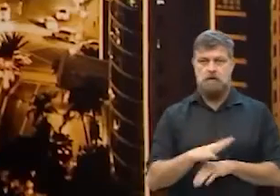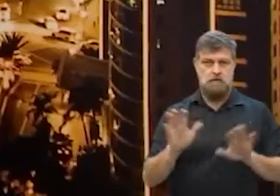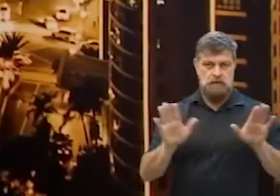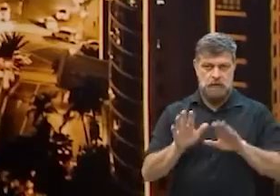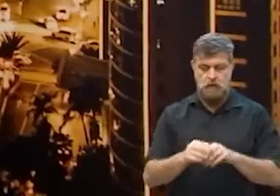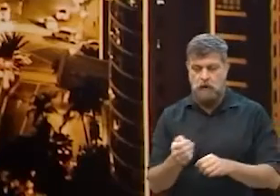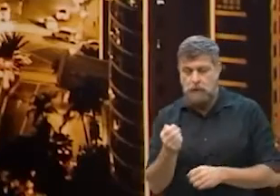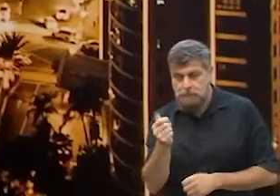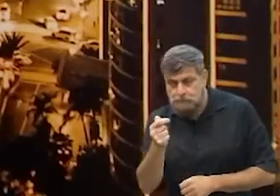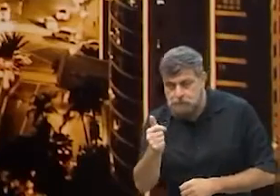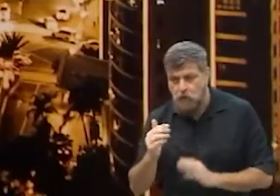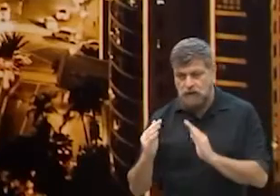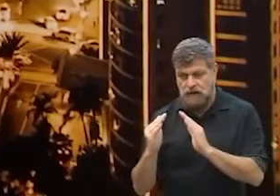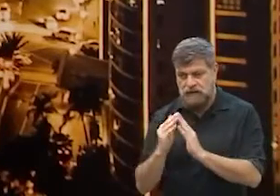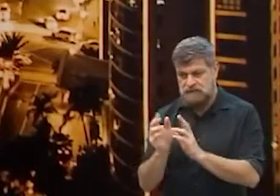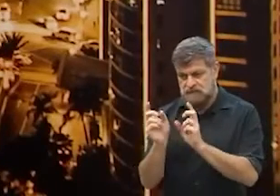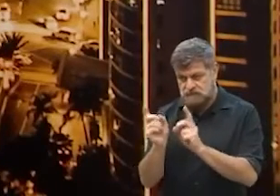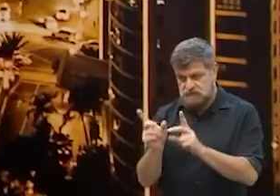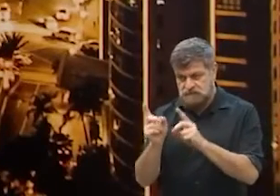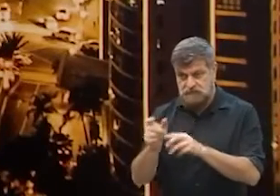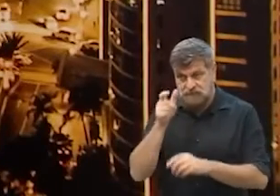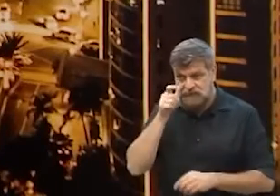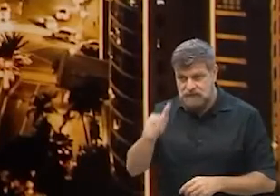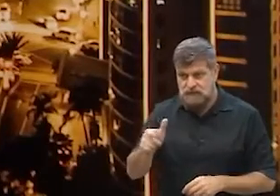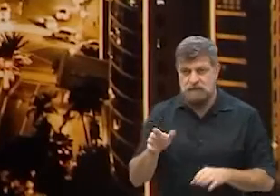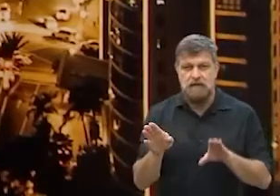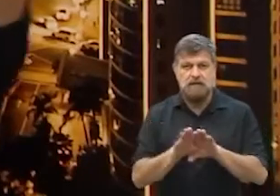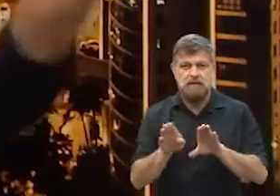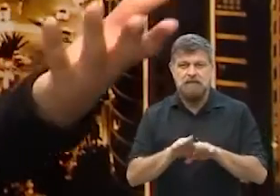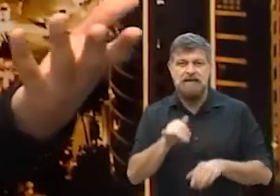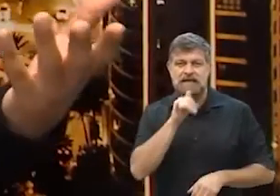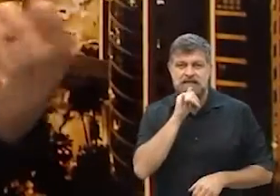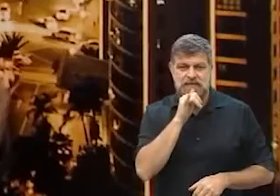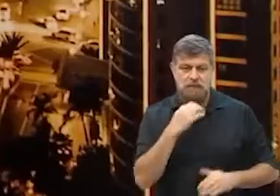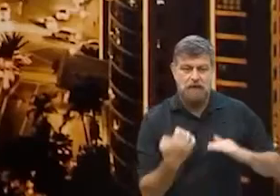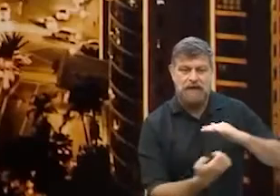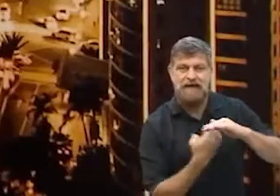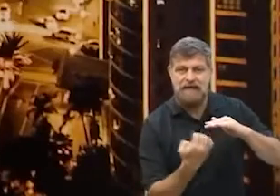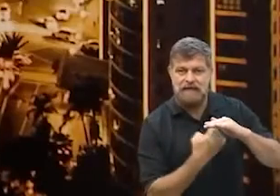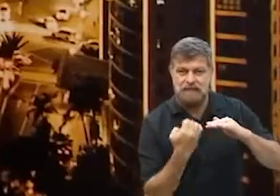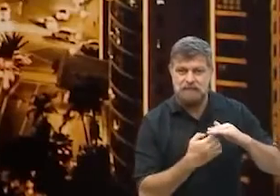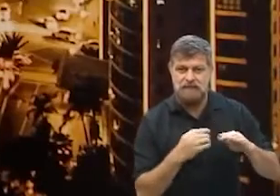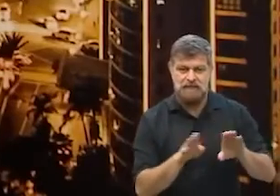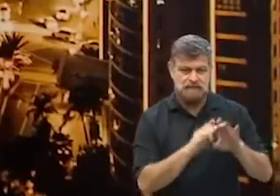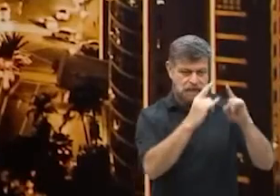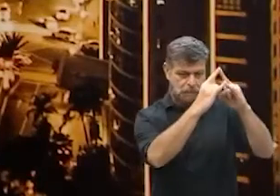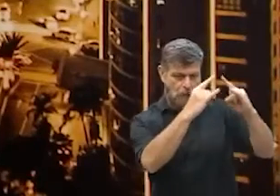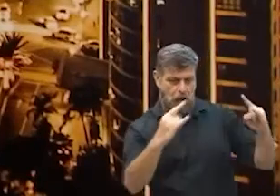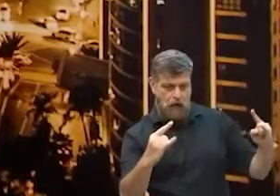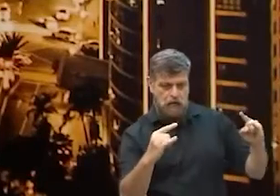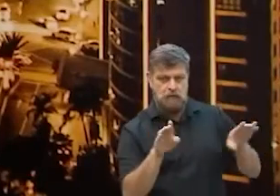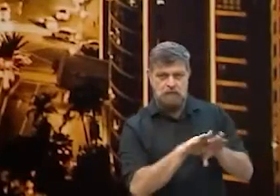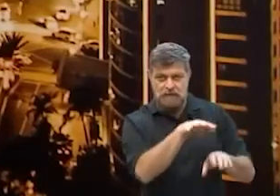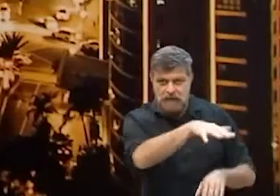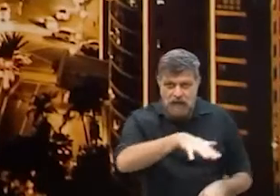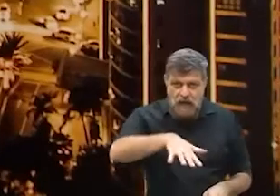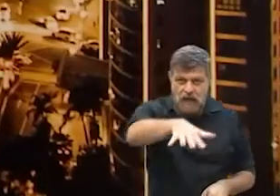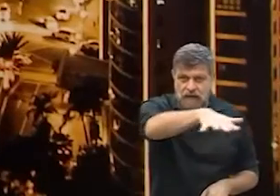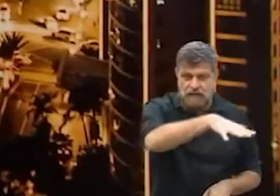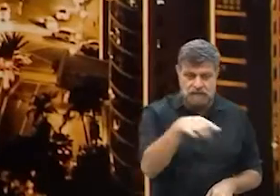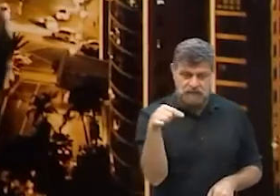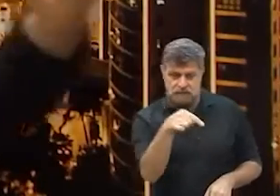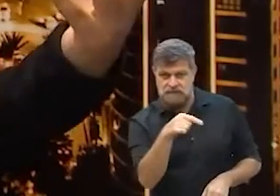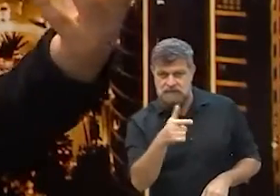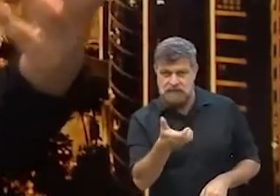tá? É muito interessante. E tem os imóveis industriais também e áreas para